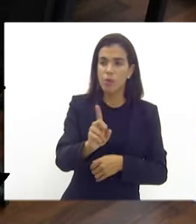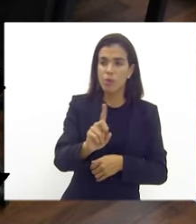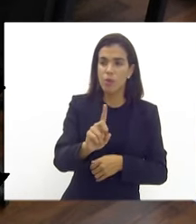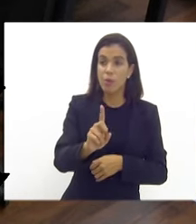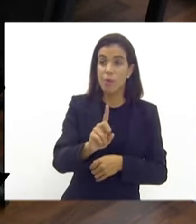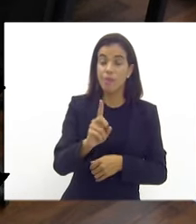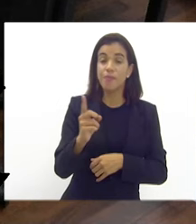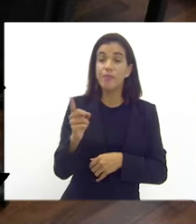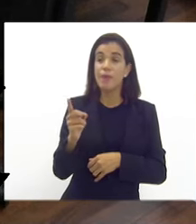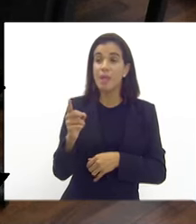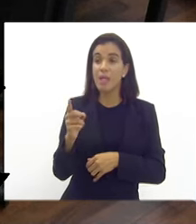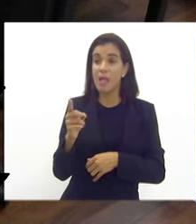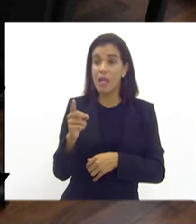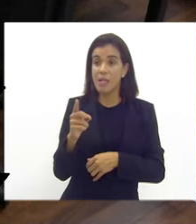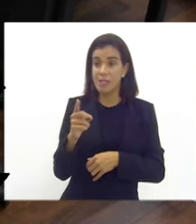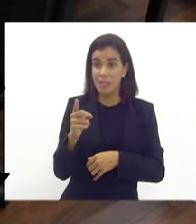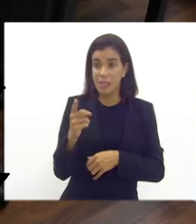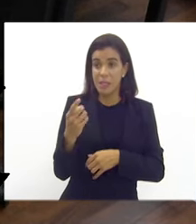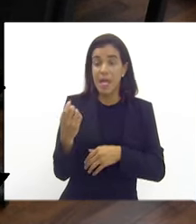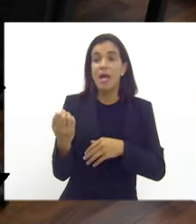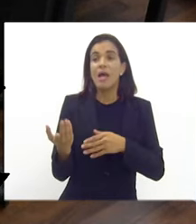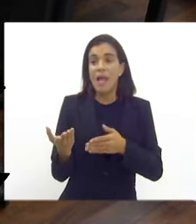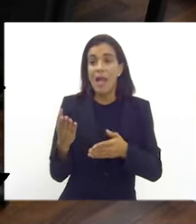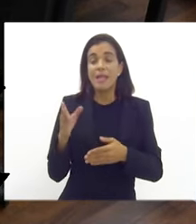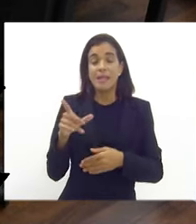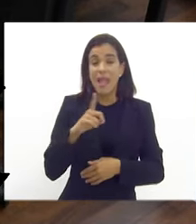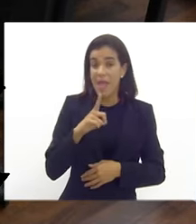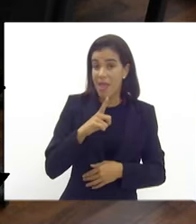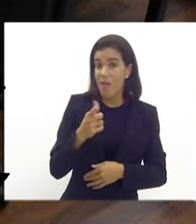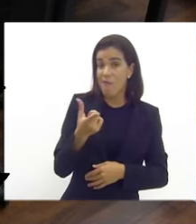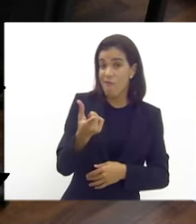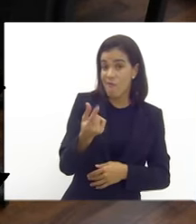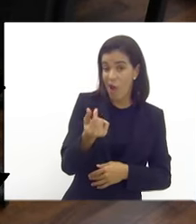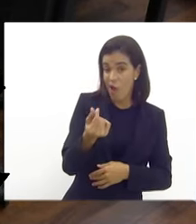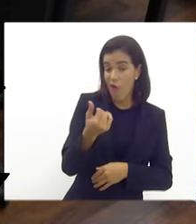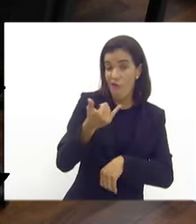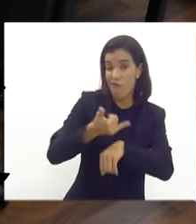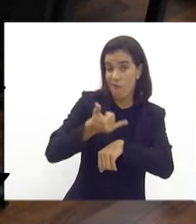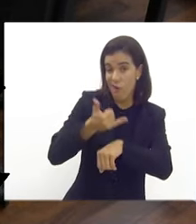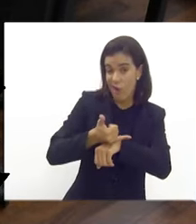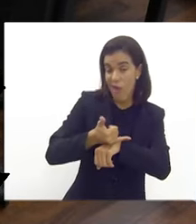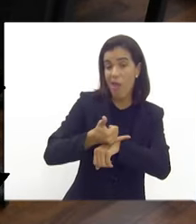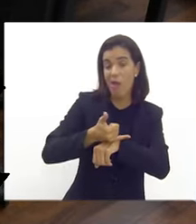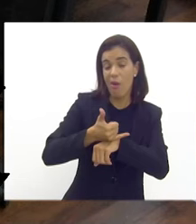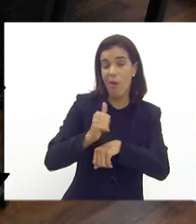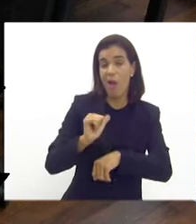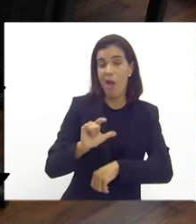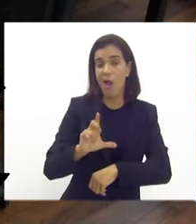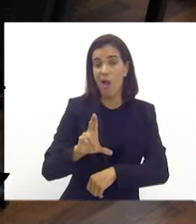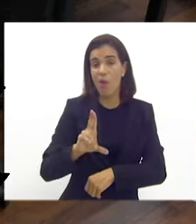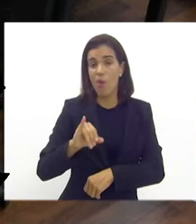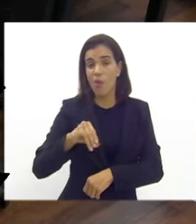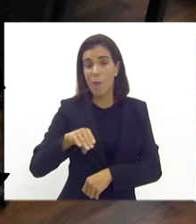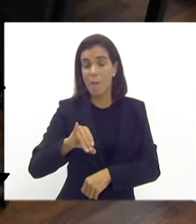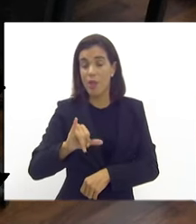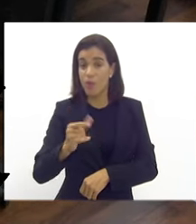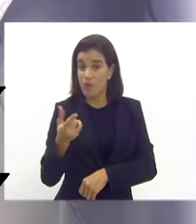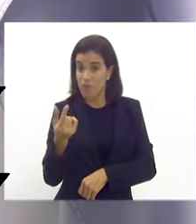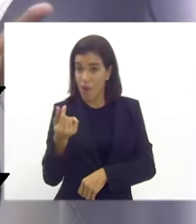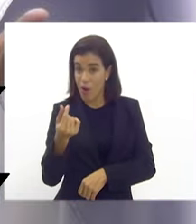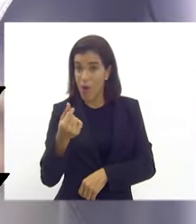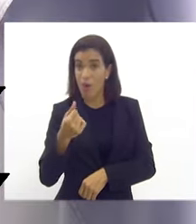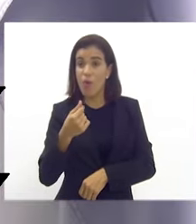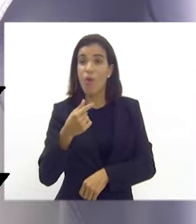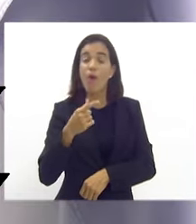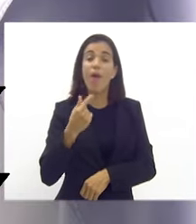empresas retirou essas embarcações que tem o valor agregado o ferro o alumínio com esse recurso seria realmente para retirar as outras